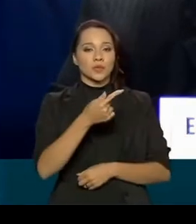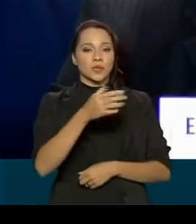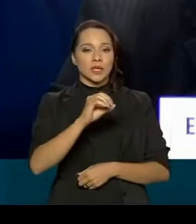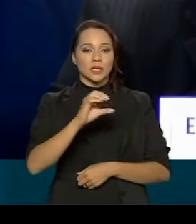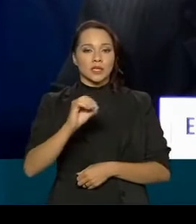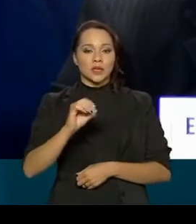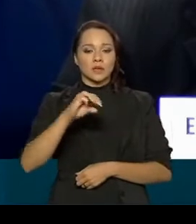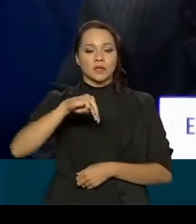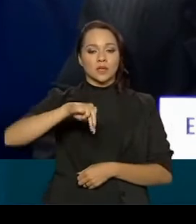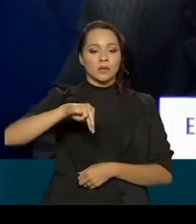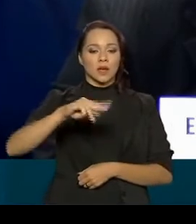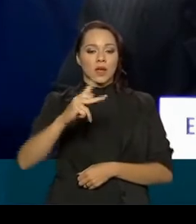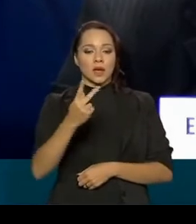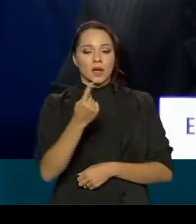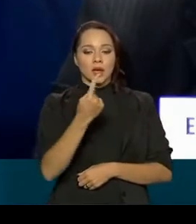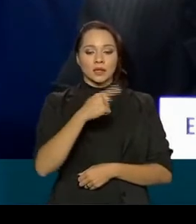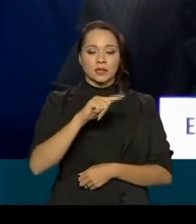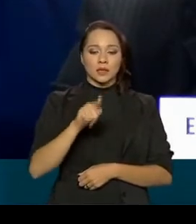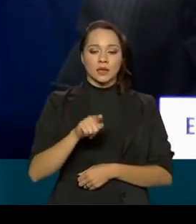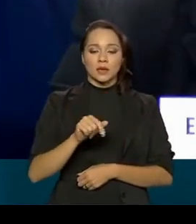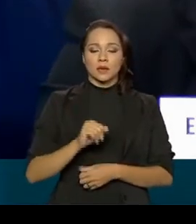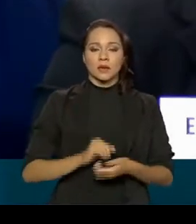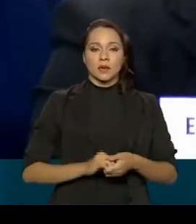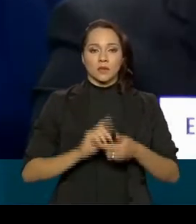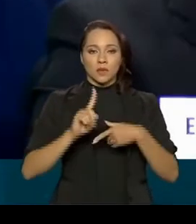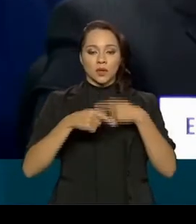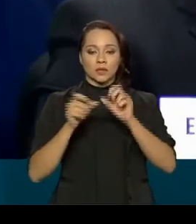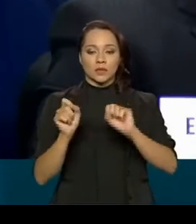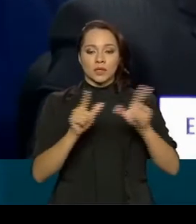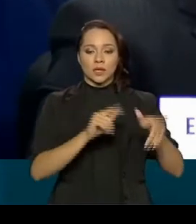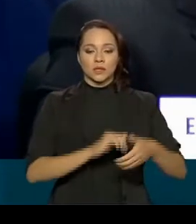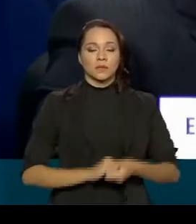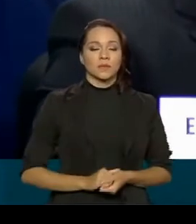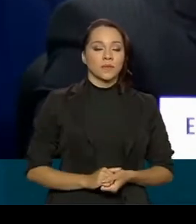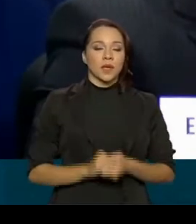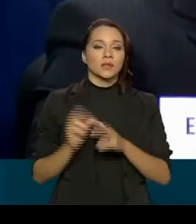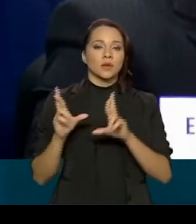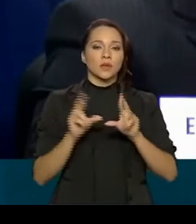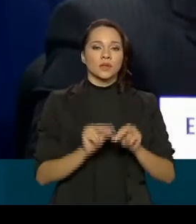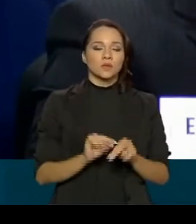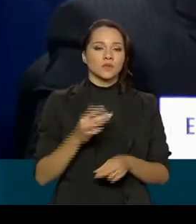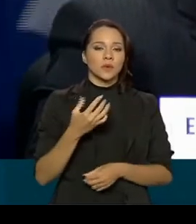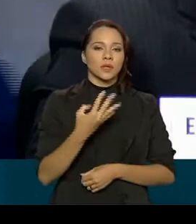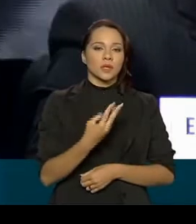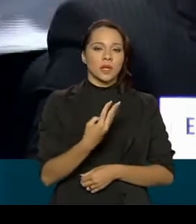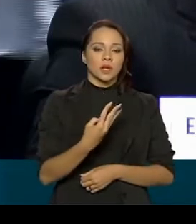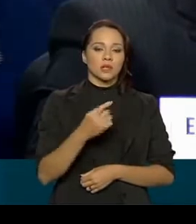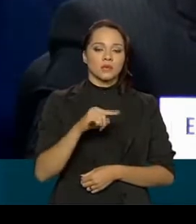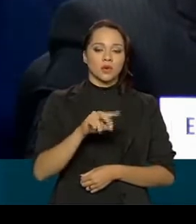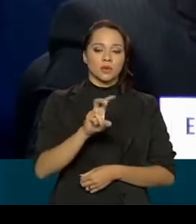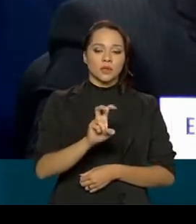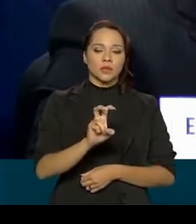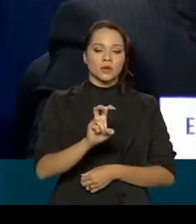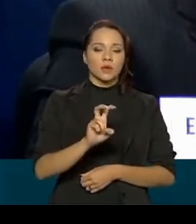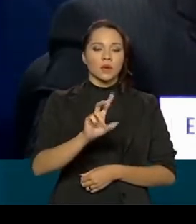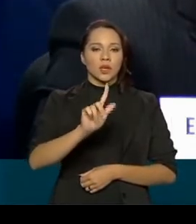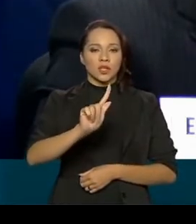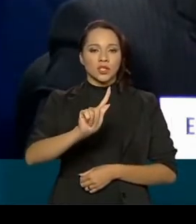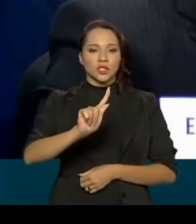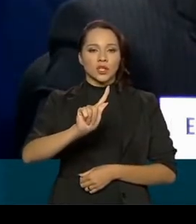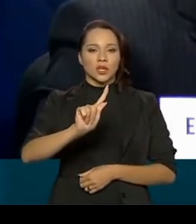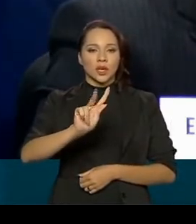MHz. Pode passar ao próximo slide. Esse é o resumo da faixa de 3,5